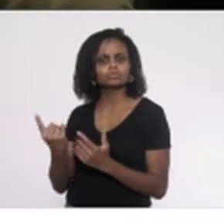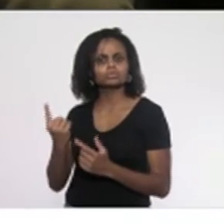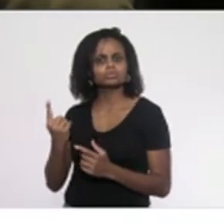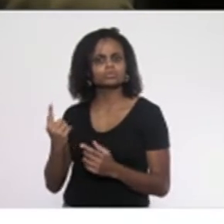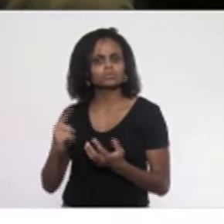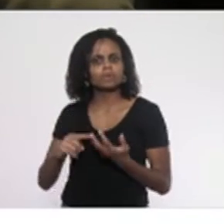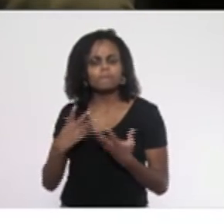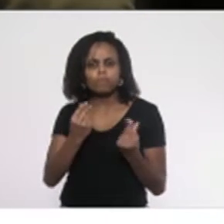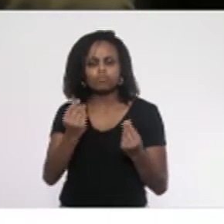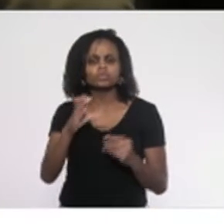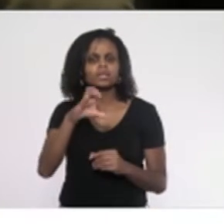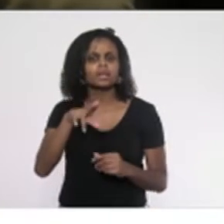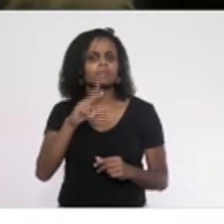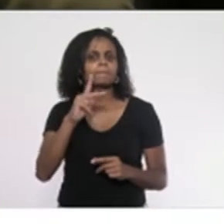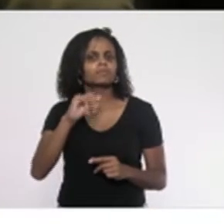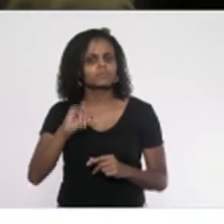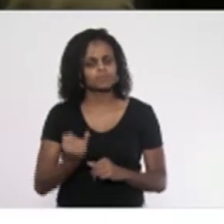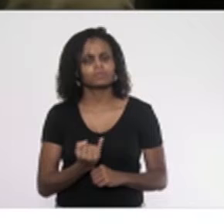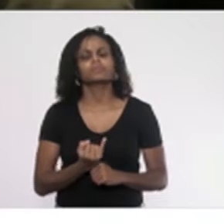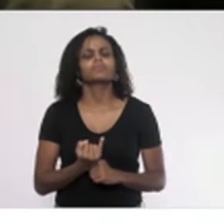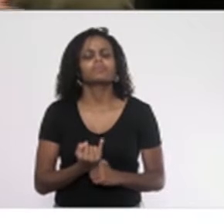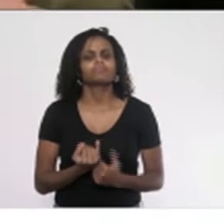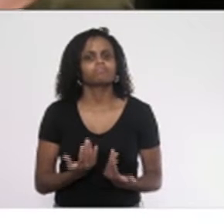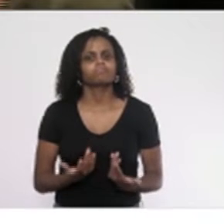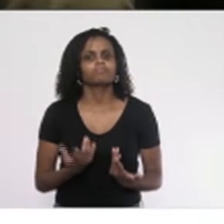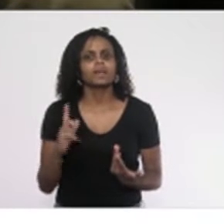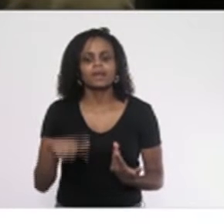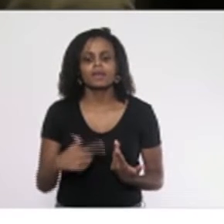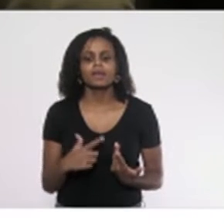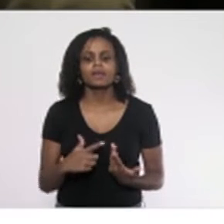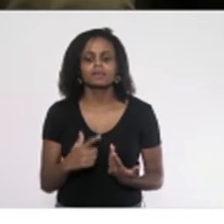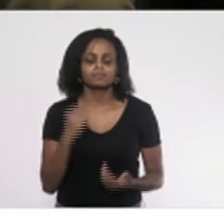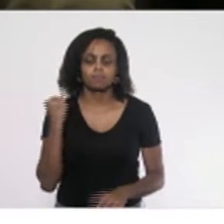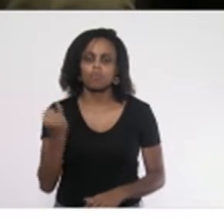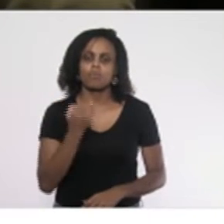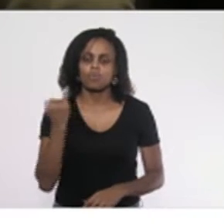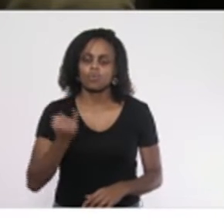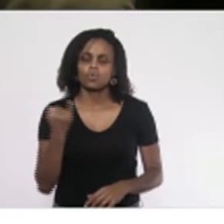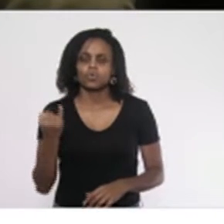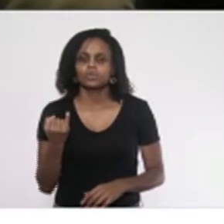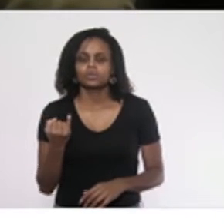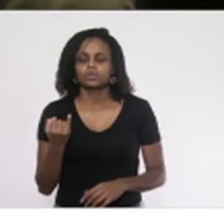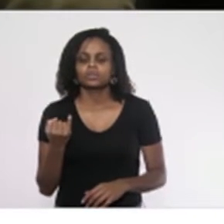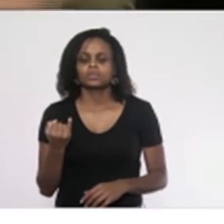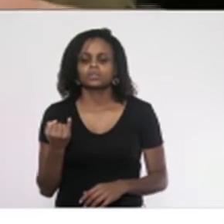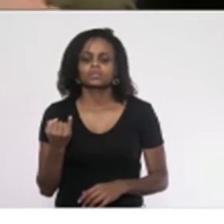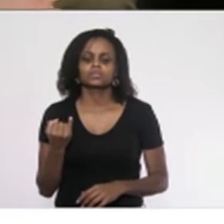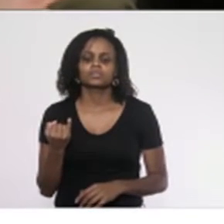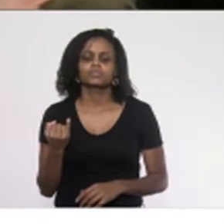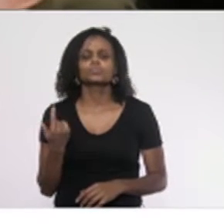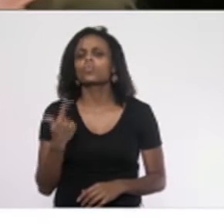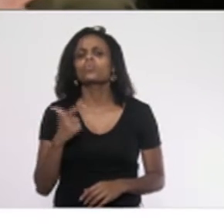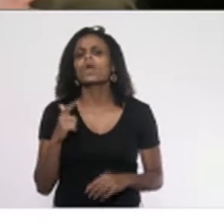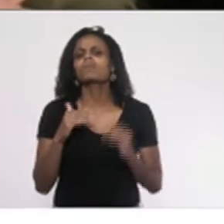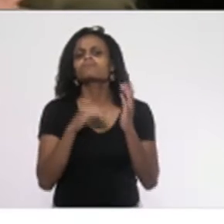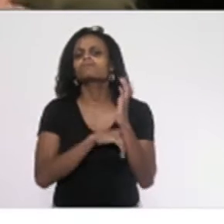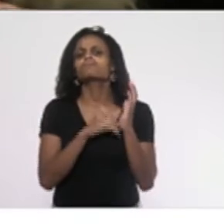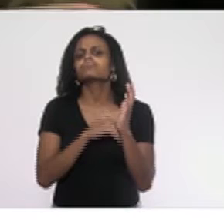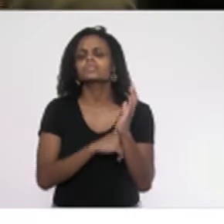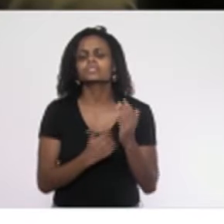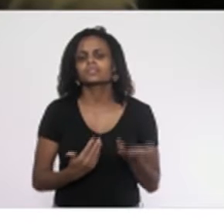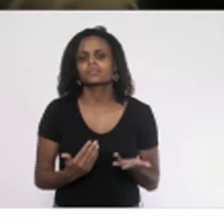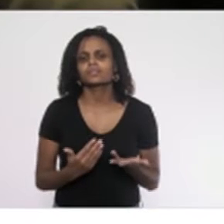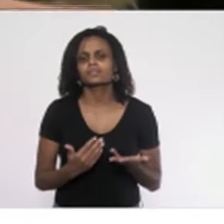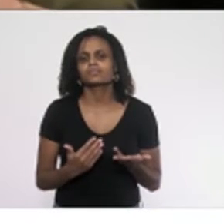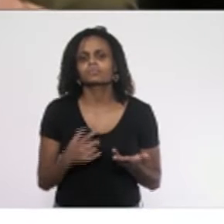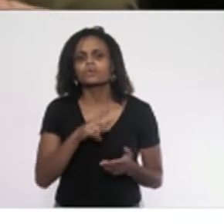né? Então, é absolutamente salutar, não existe sigilo